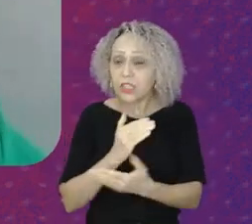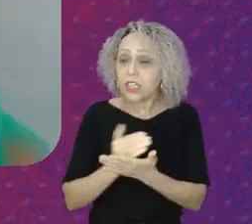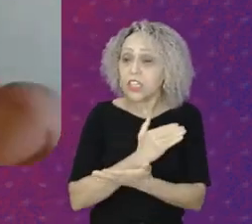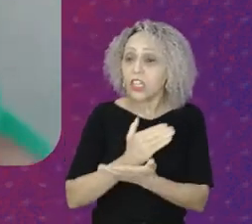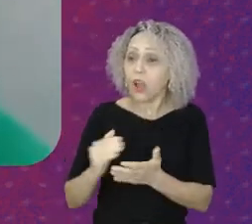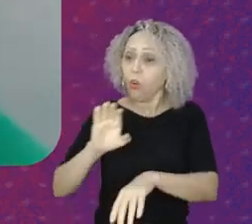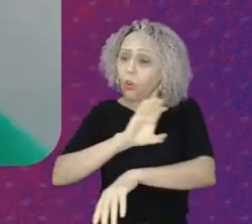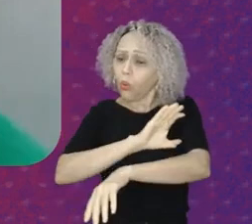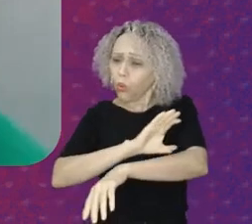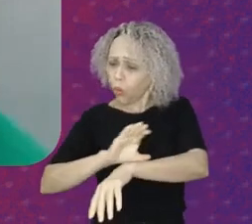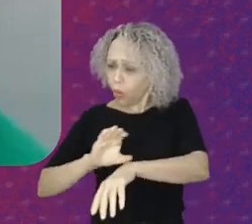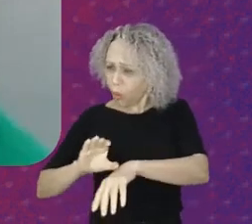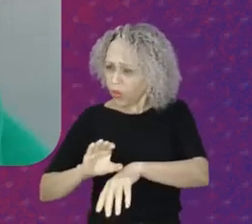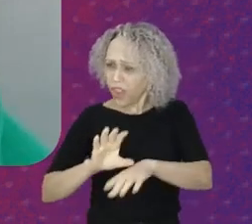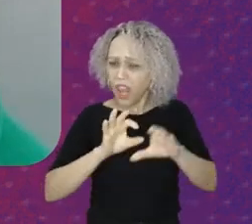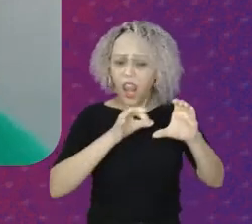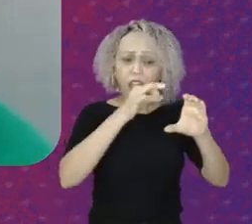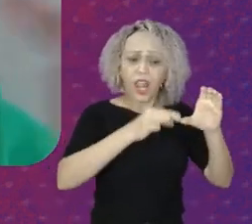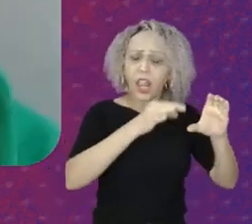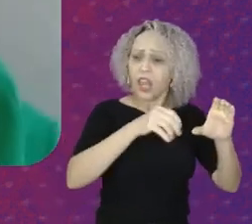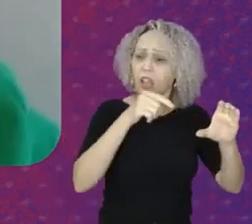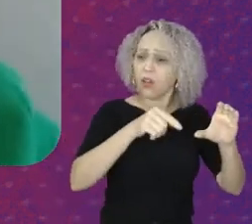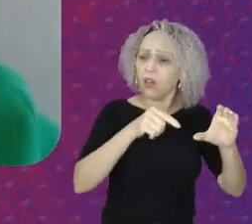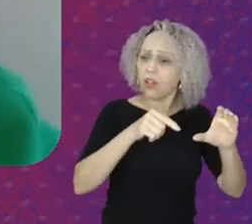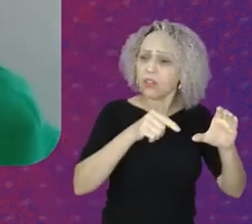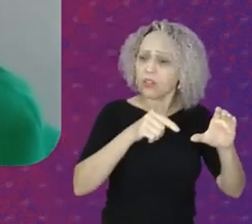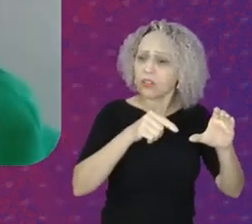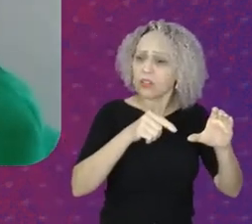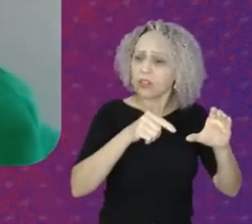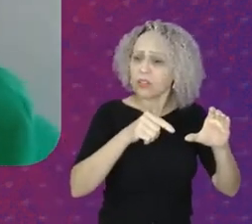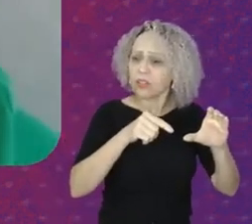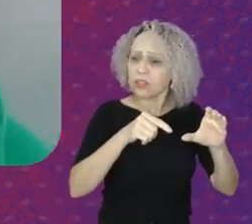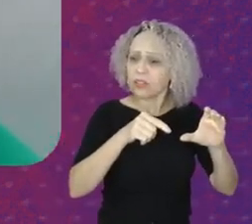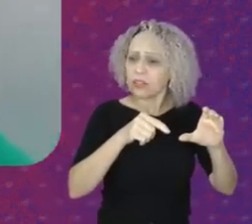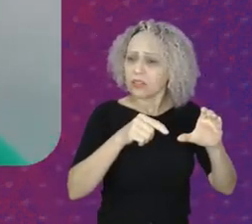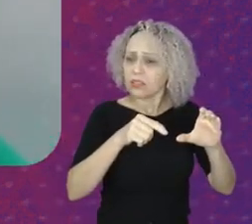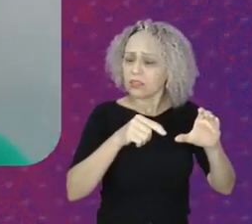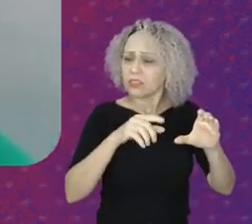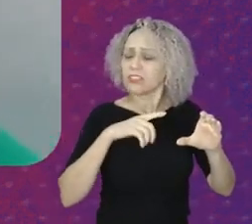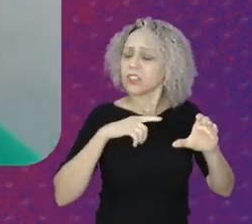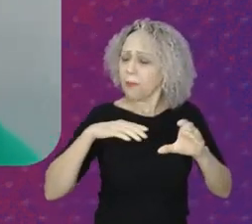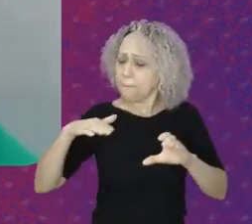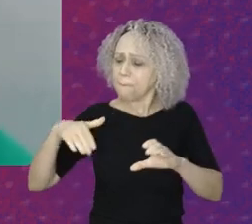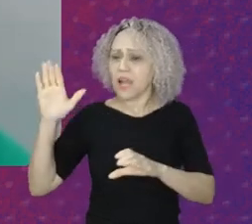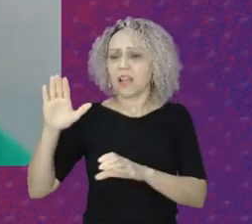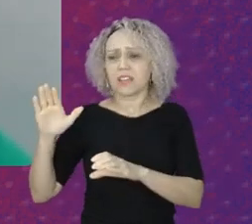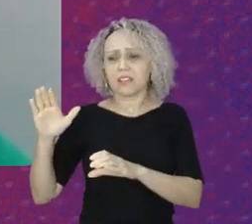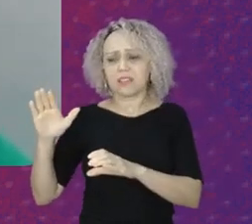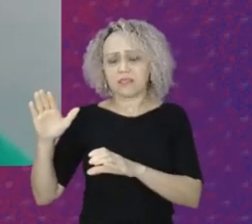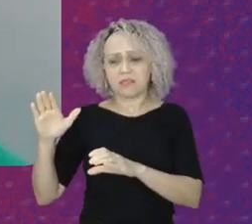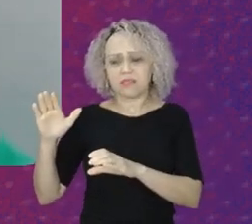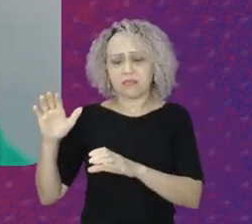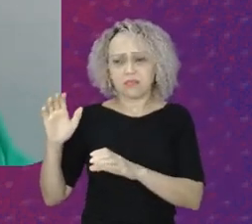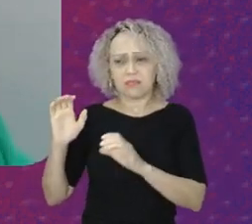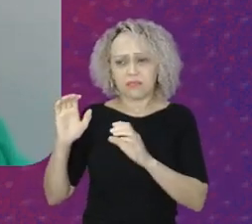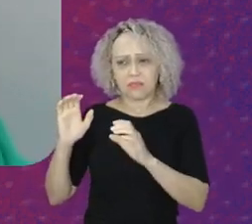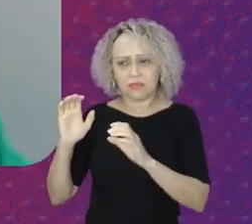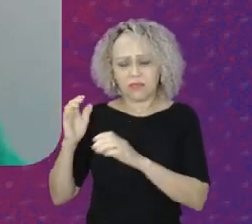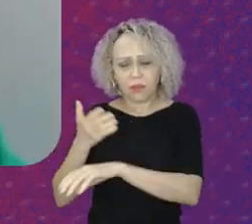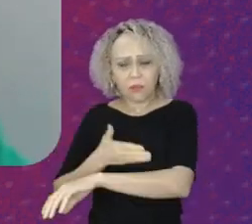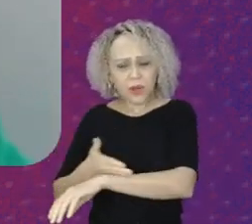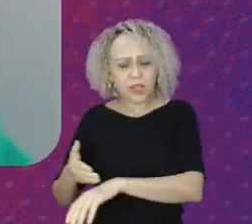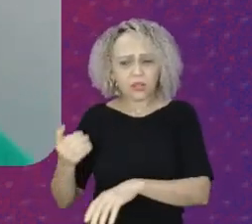vaga lá na cota estava mais concorrido do que na ampla concorrência. Nós também colocamos a prioridade dos cotistas